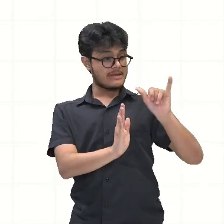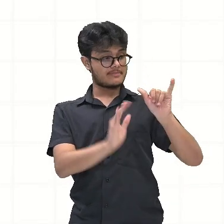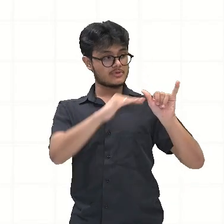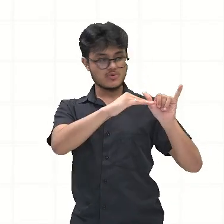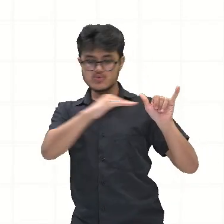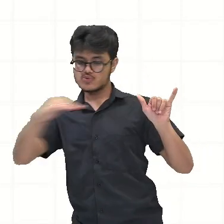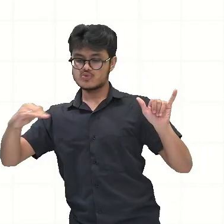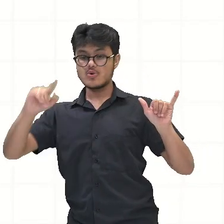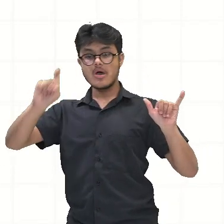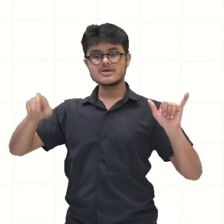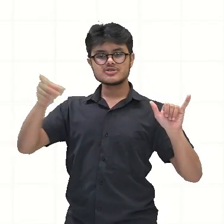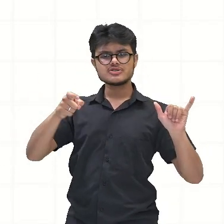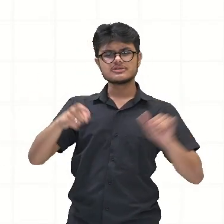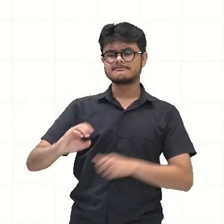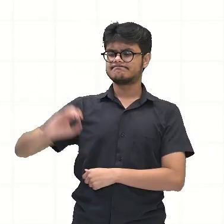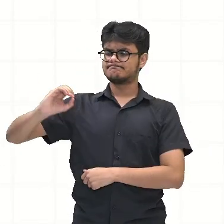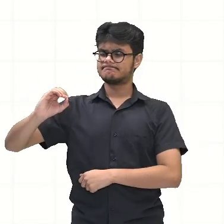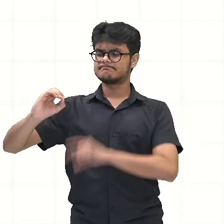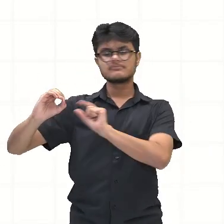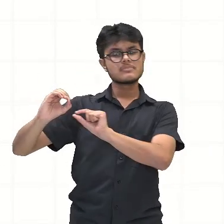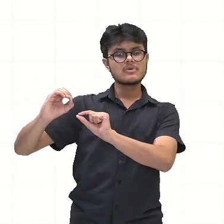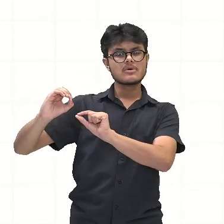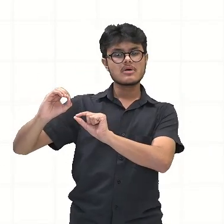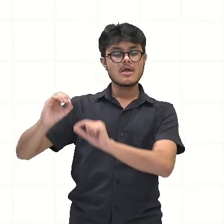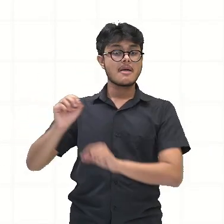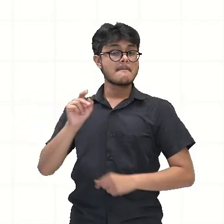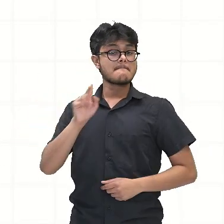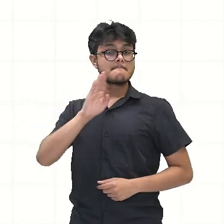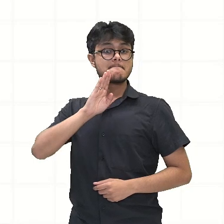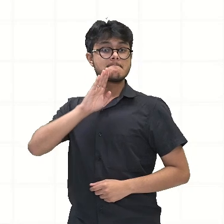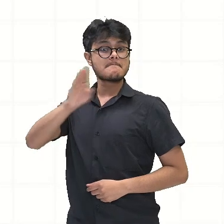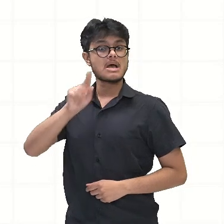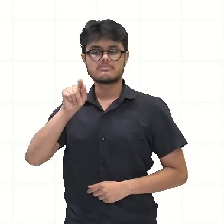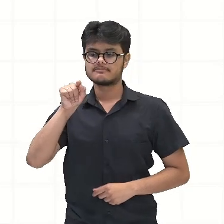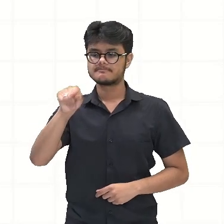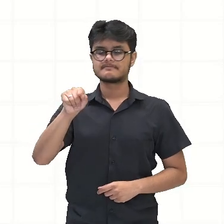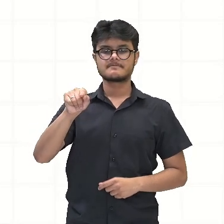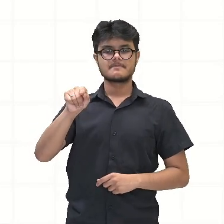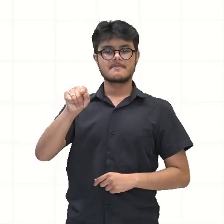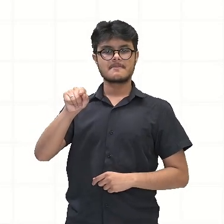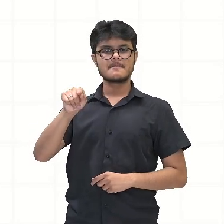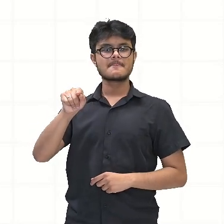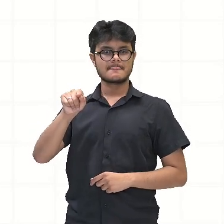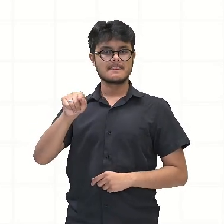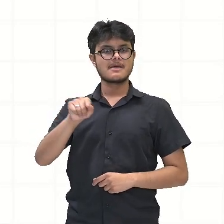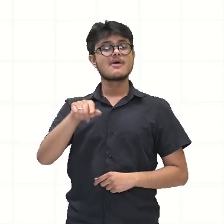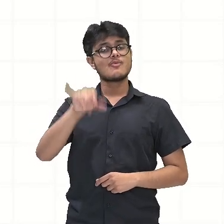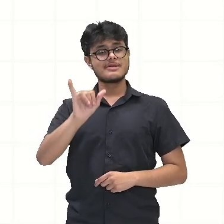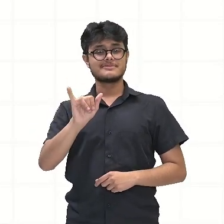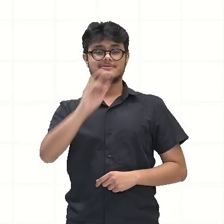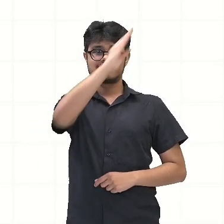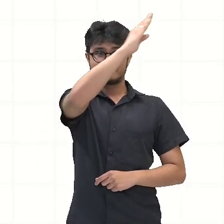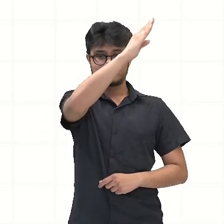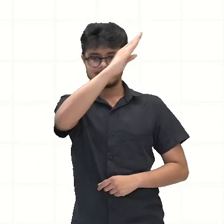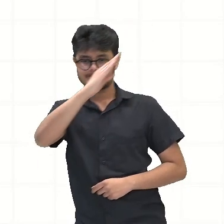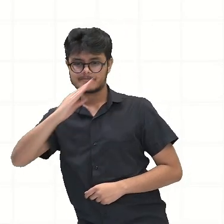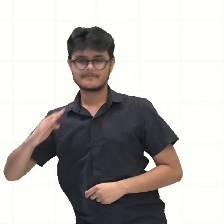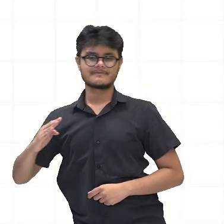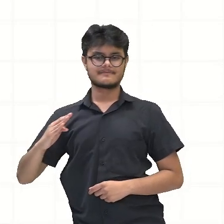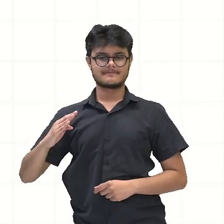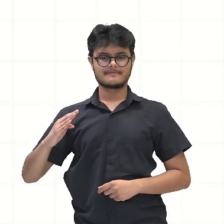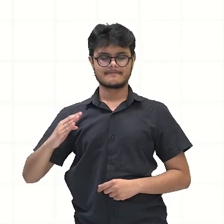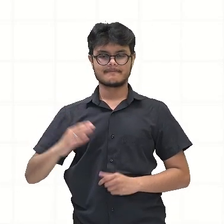a zero, eu vou determinar o ponto aonde vai cortar o eixo y, beleza?